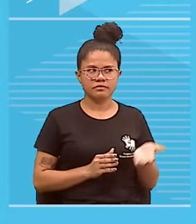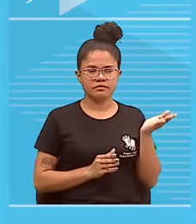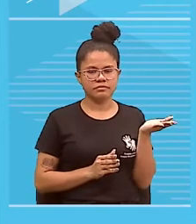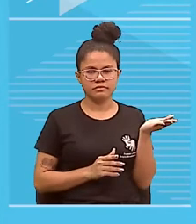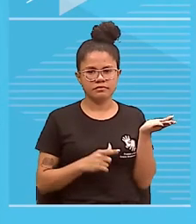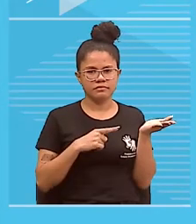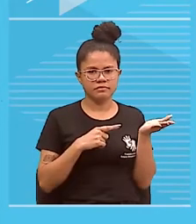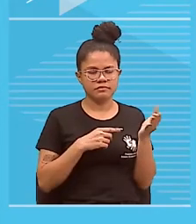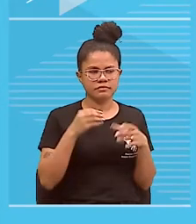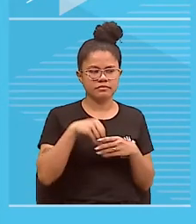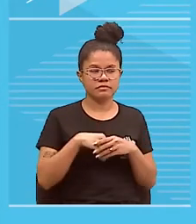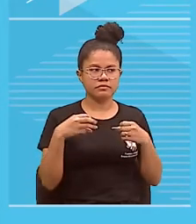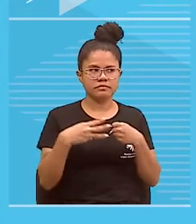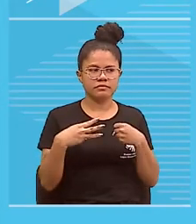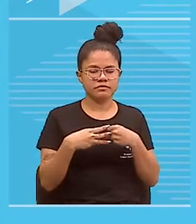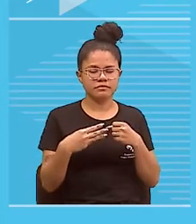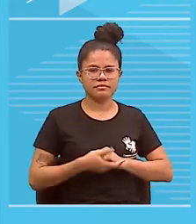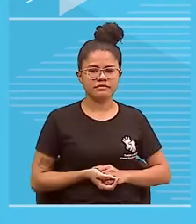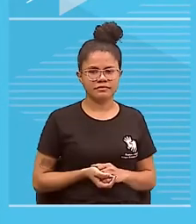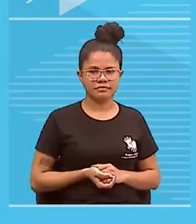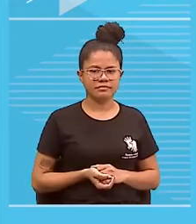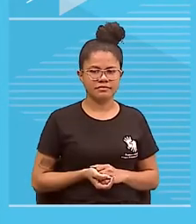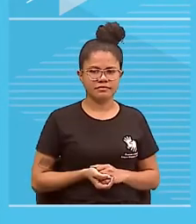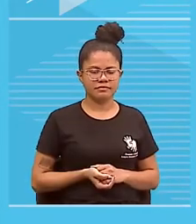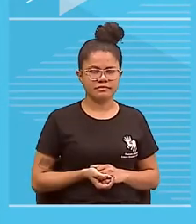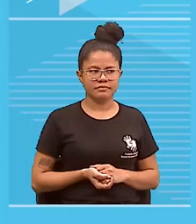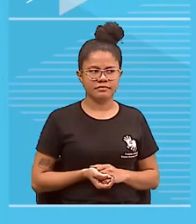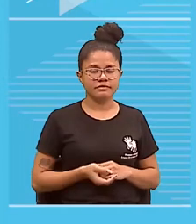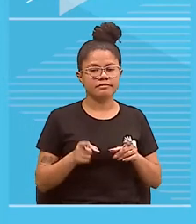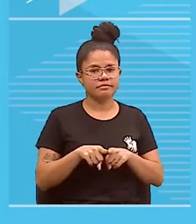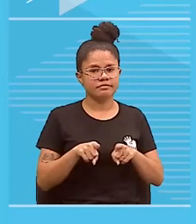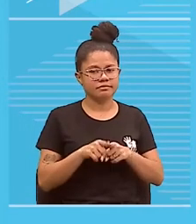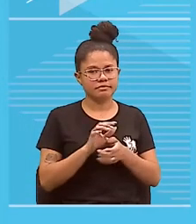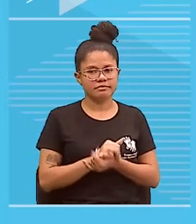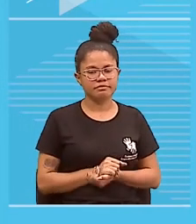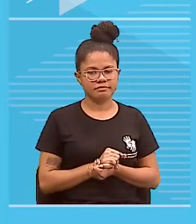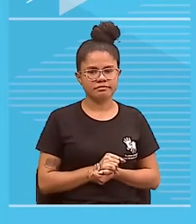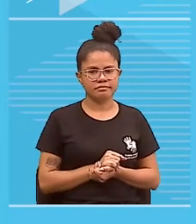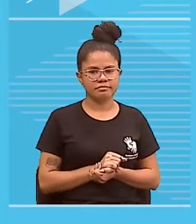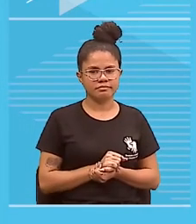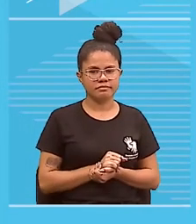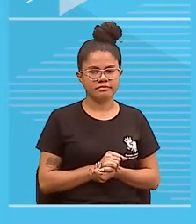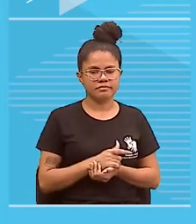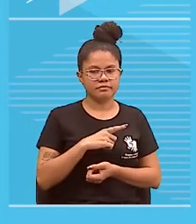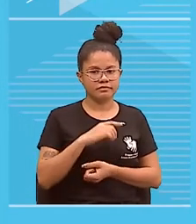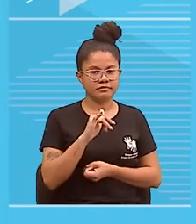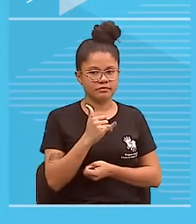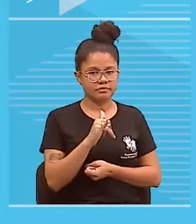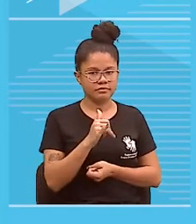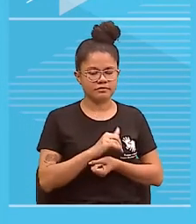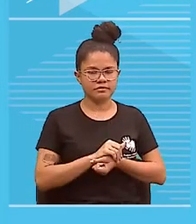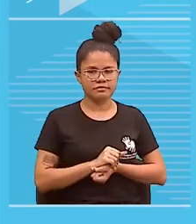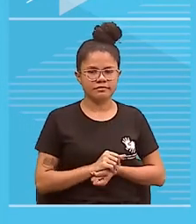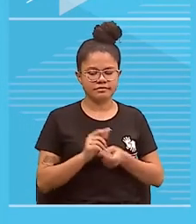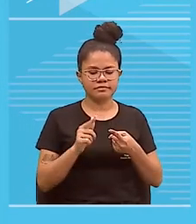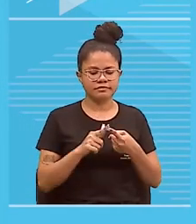de como componente estrutural la célula E aí também bom armazenar energia por exemplo O